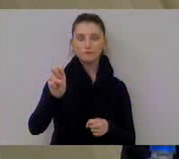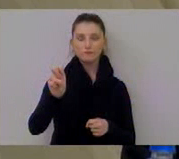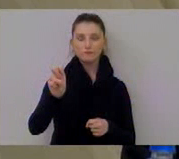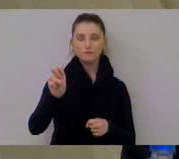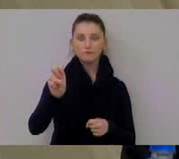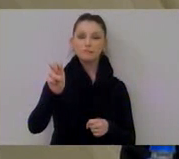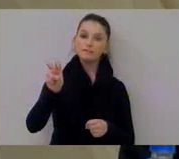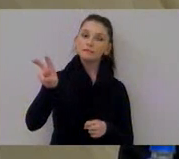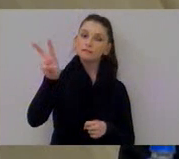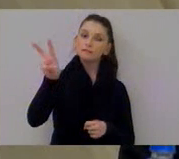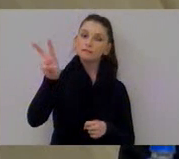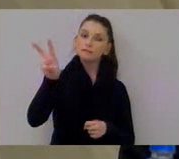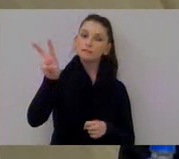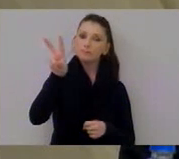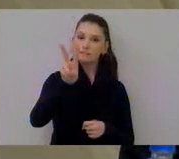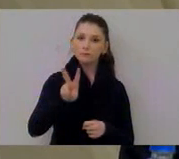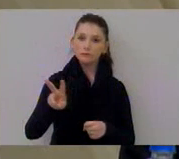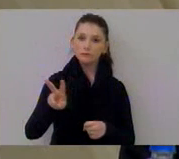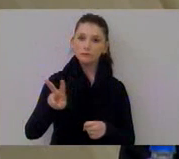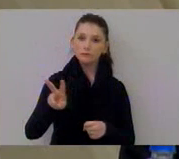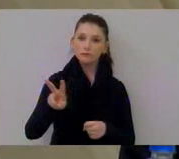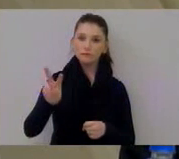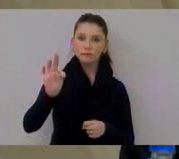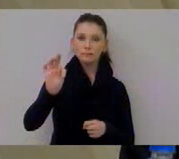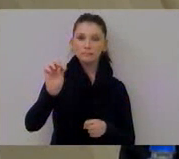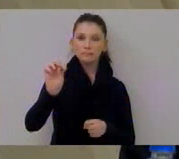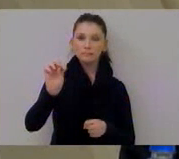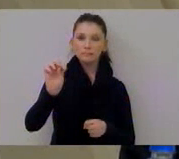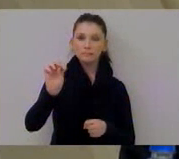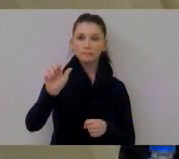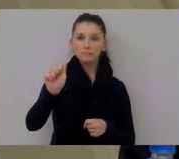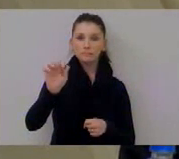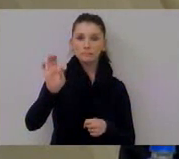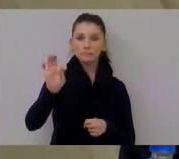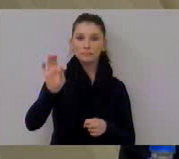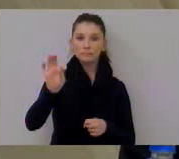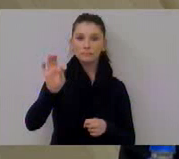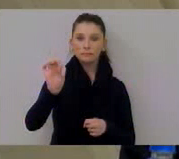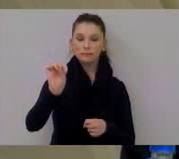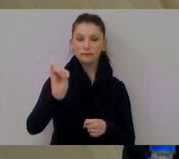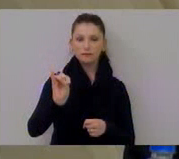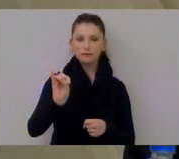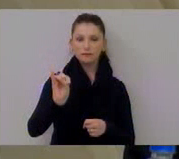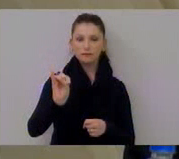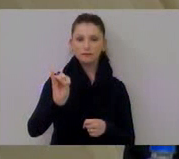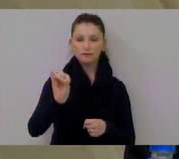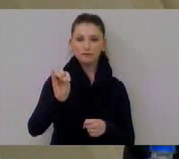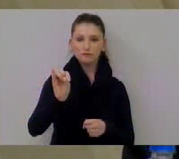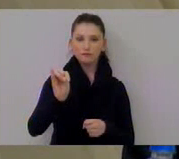310/2015, de autoria da vereadora Tatiane Teixeira.